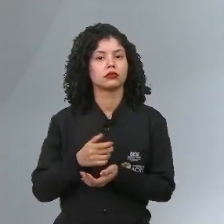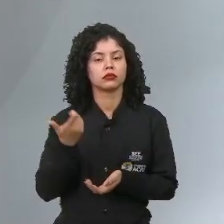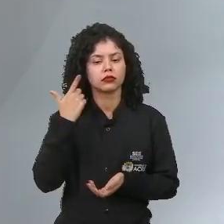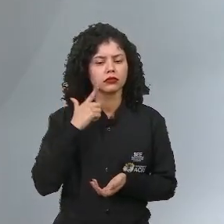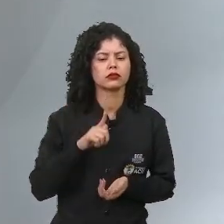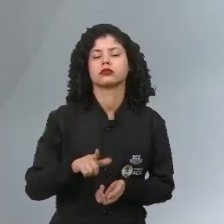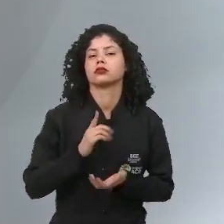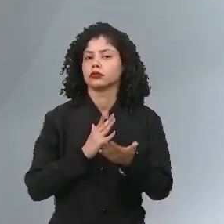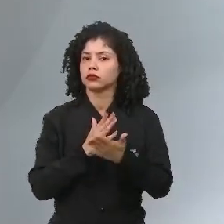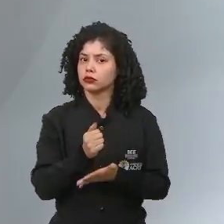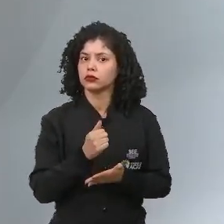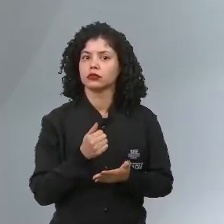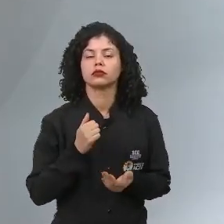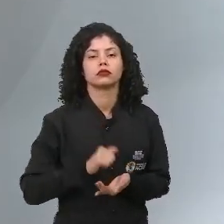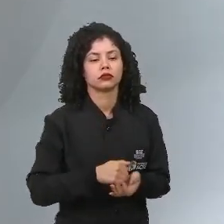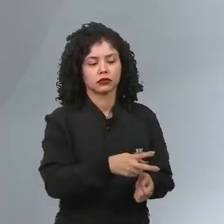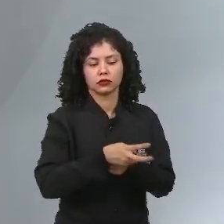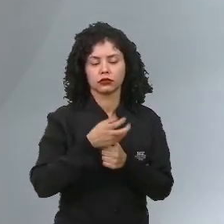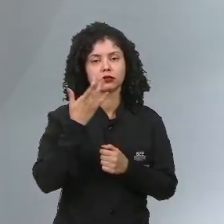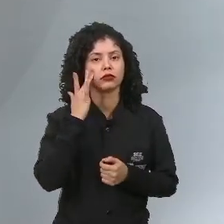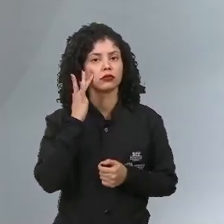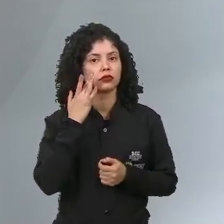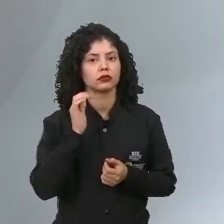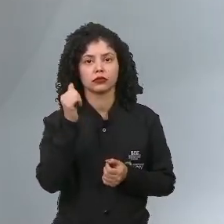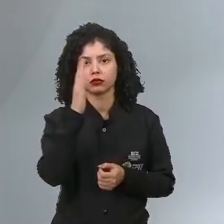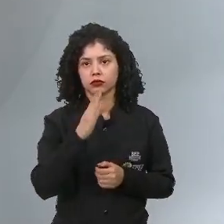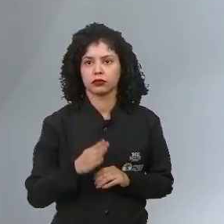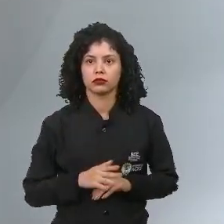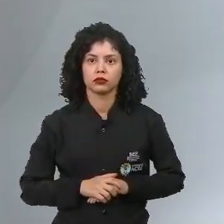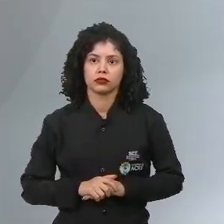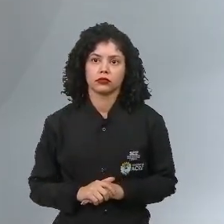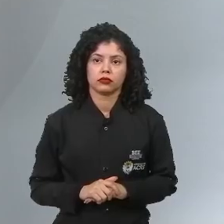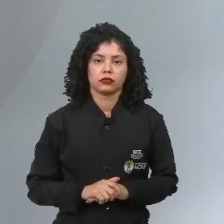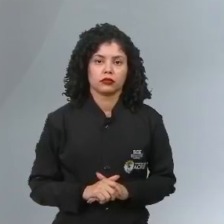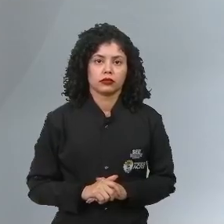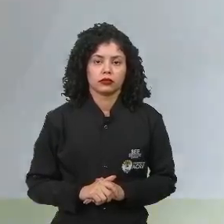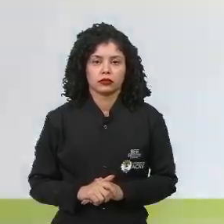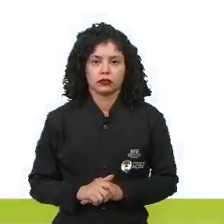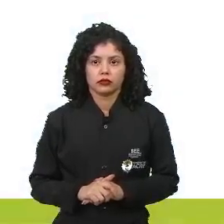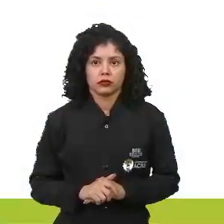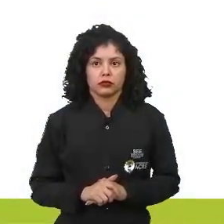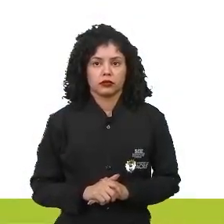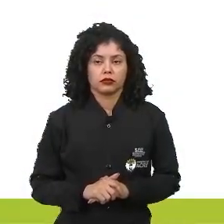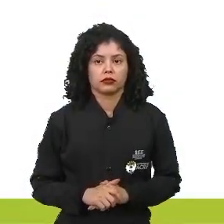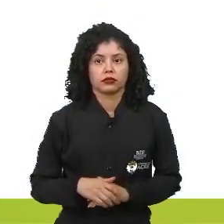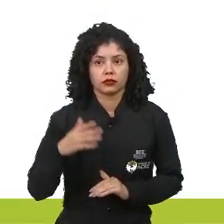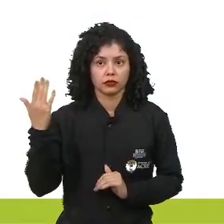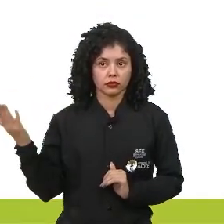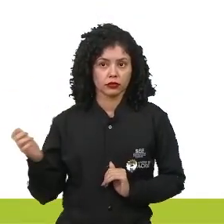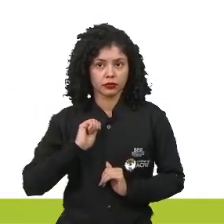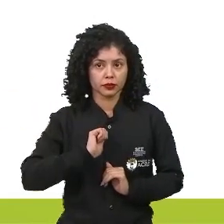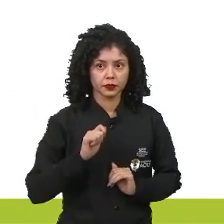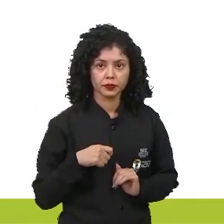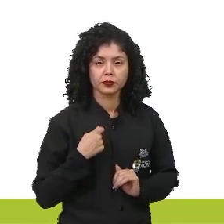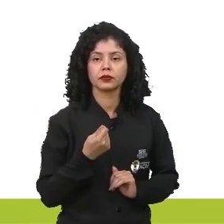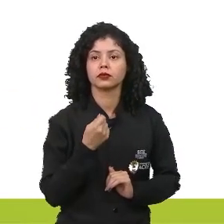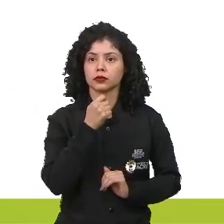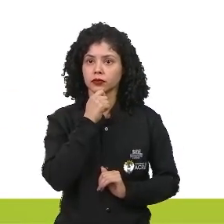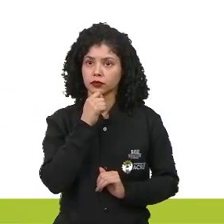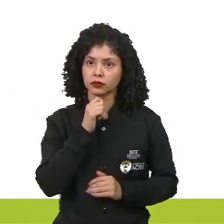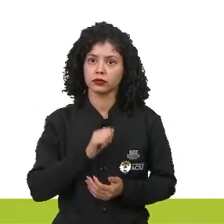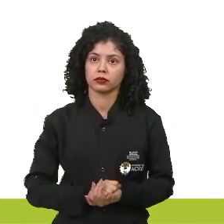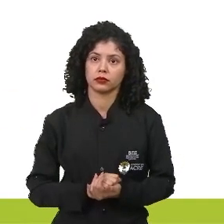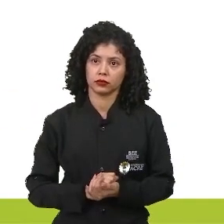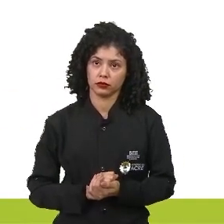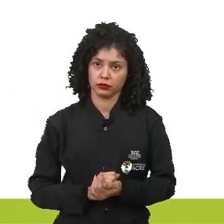teria a posse sobre essa extração do ouro no Brasil. Então, aqui você tem, né, simbolizando essa extração, o garimpo do